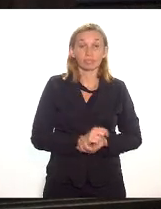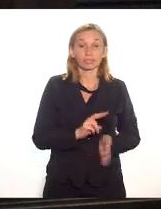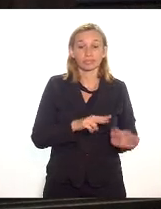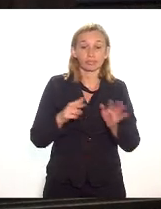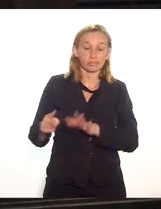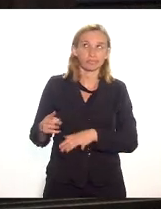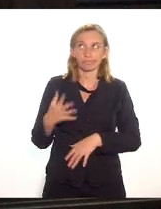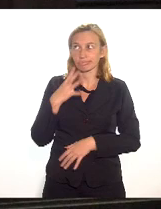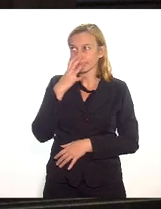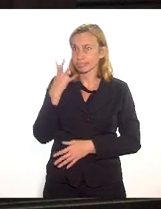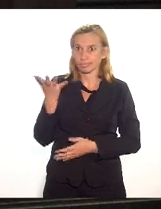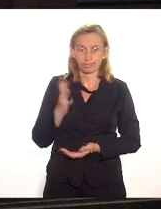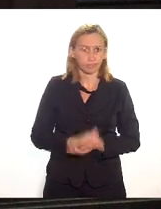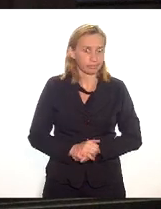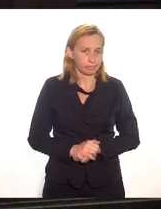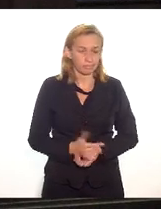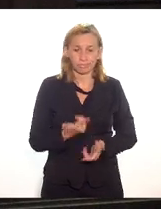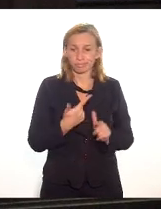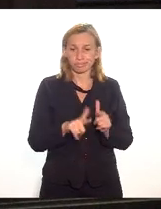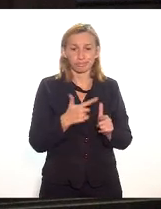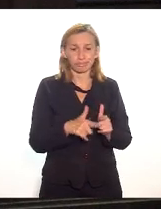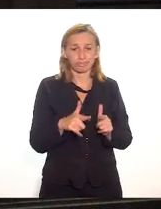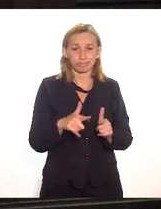é impressionante, disse que